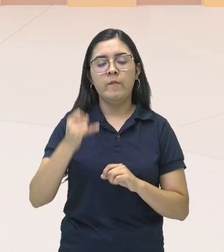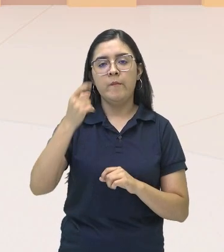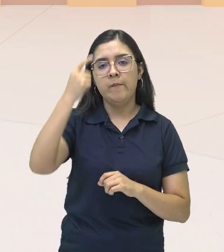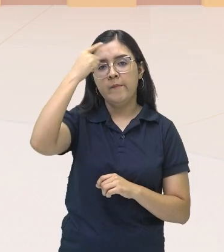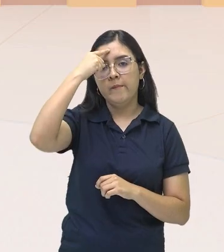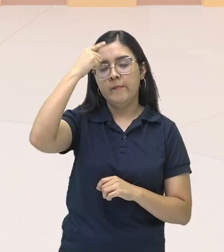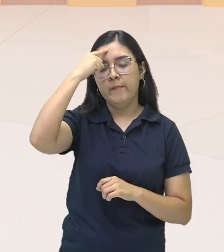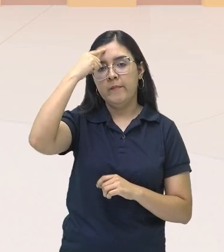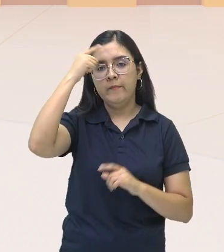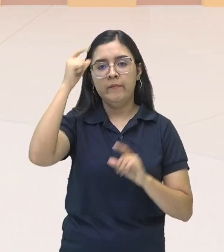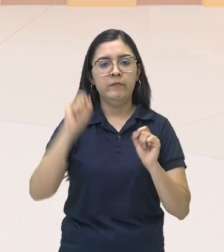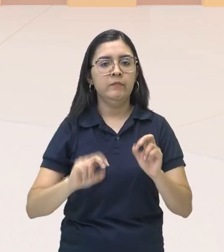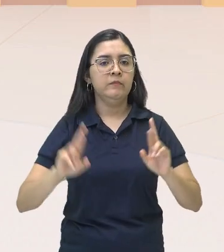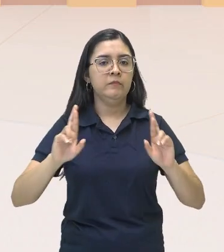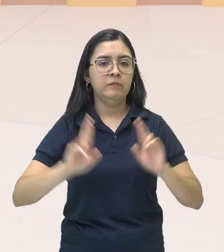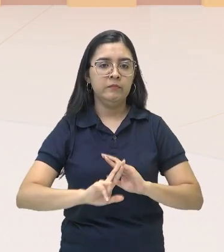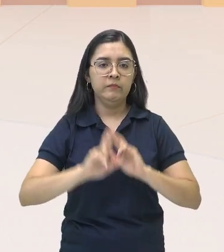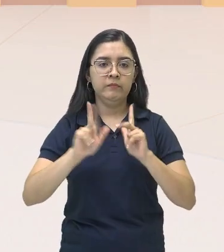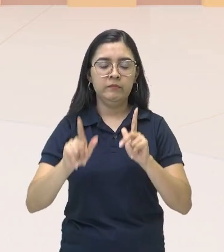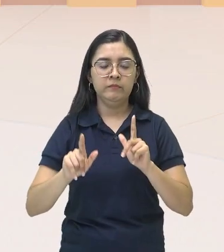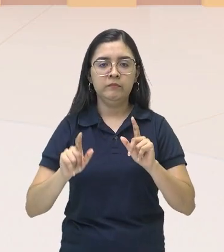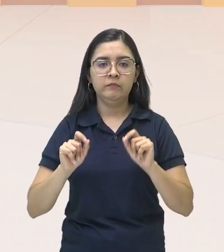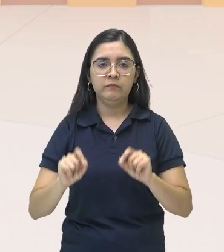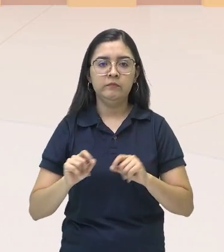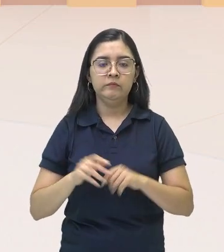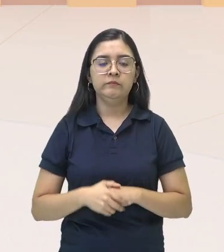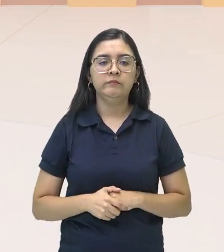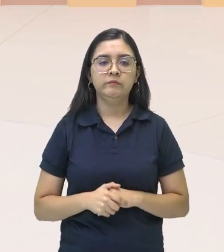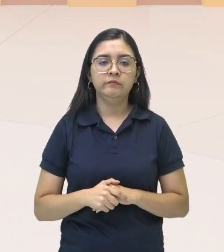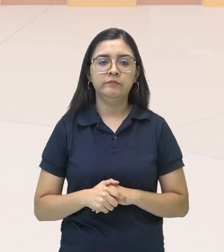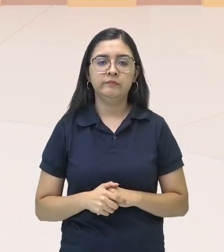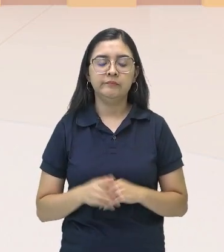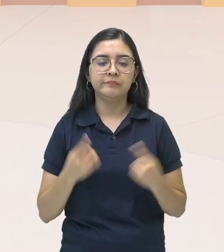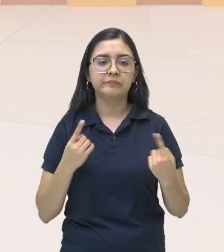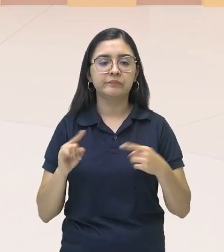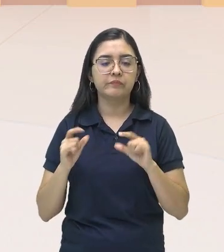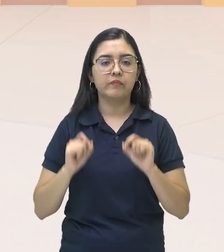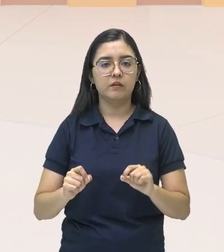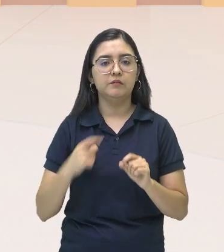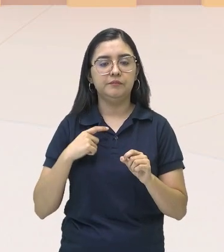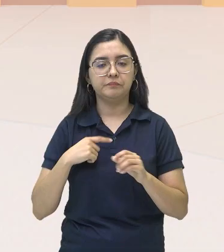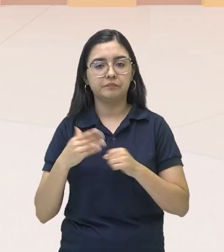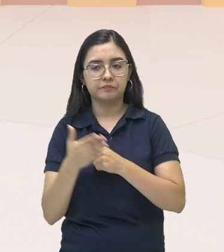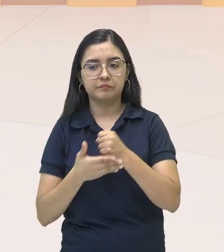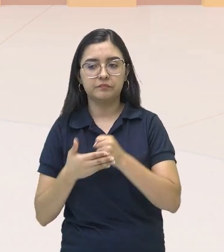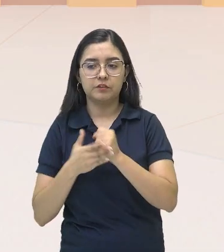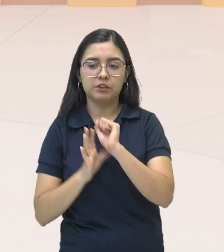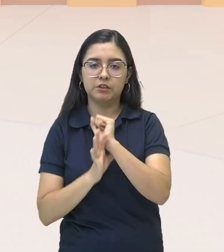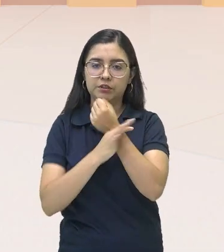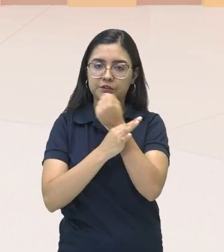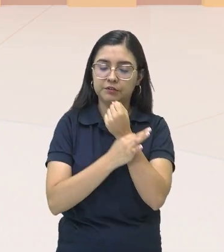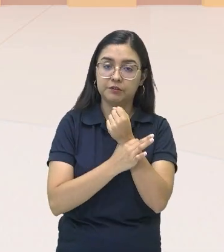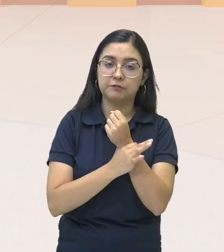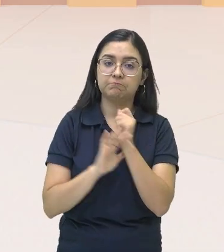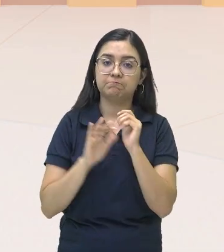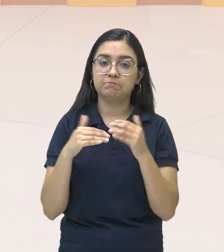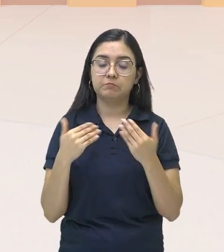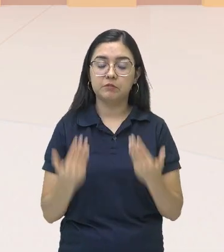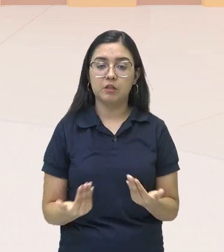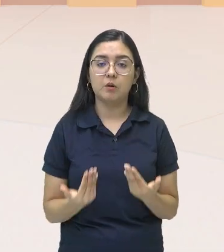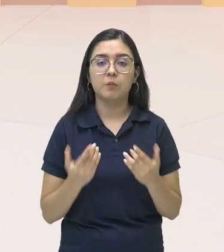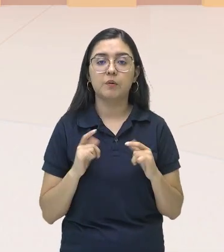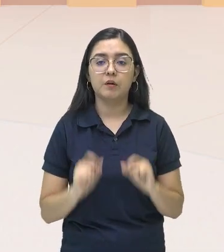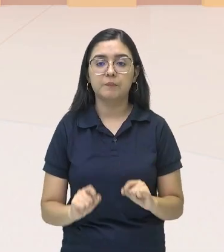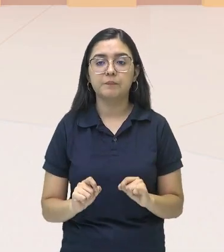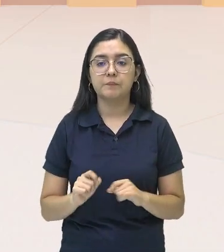pensamentos de pessoas contrários àqueles que não querem, né? Que esse princípio seja garantido. Então, uma vez que